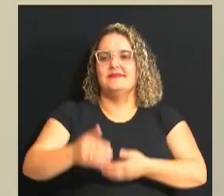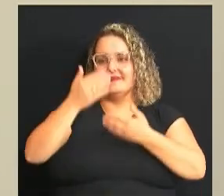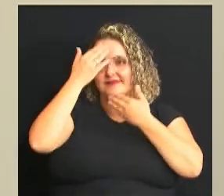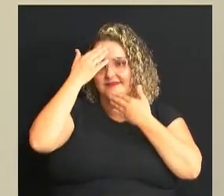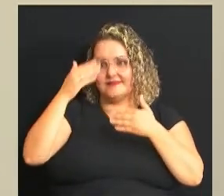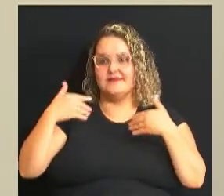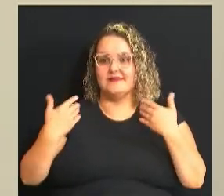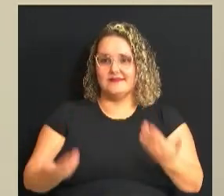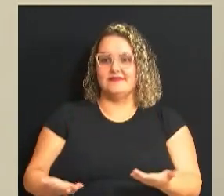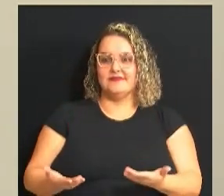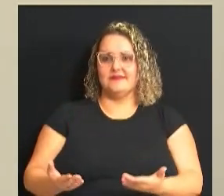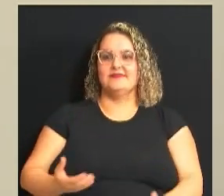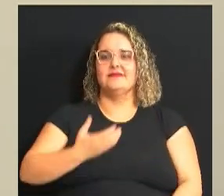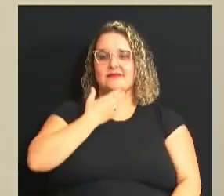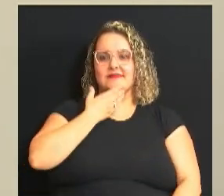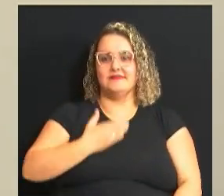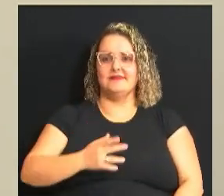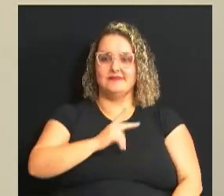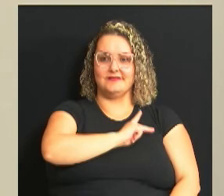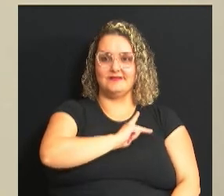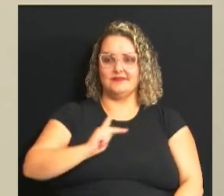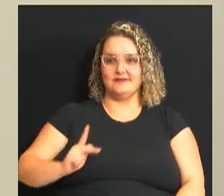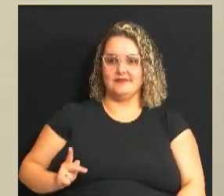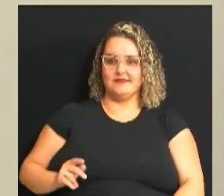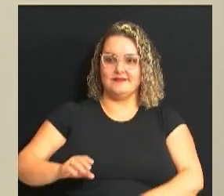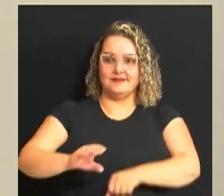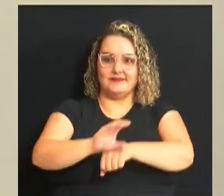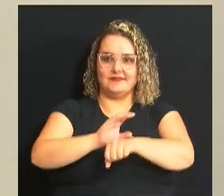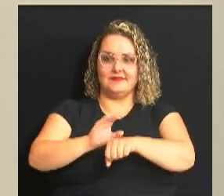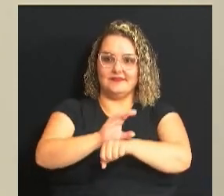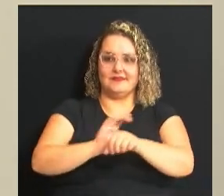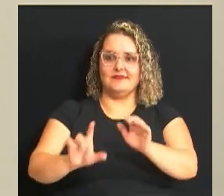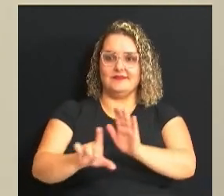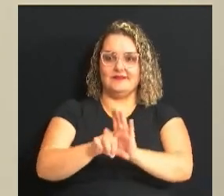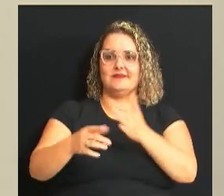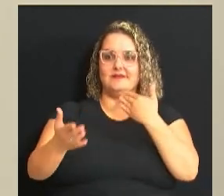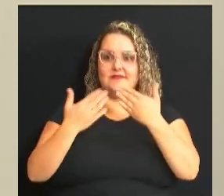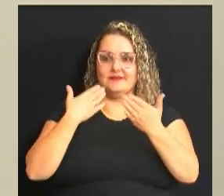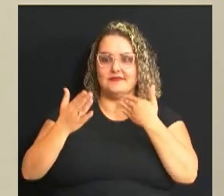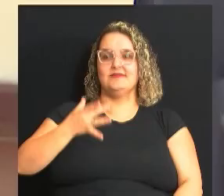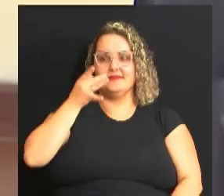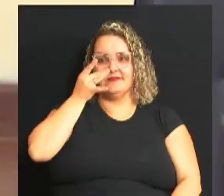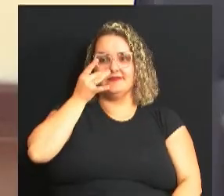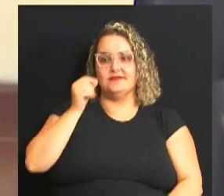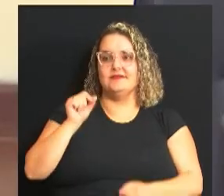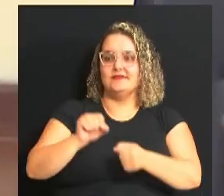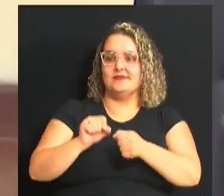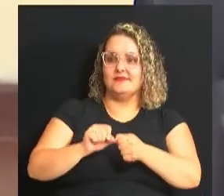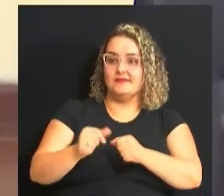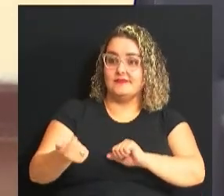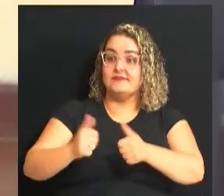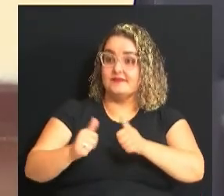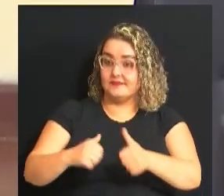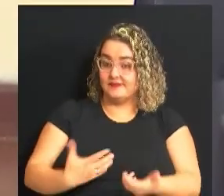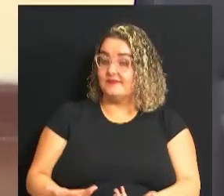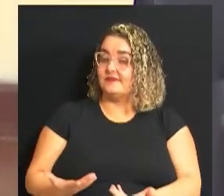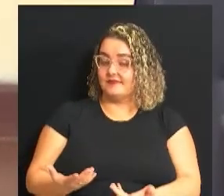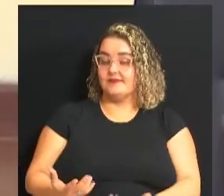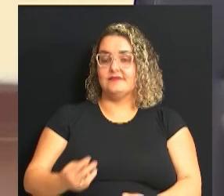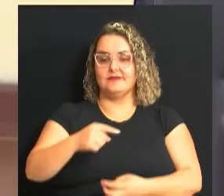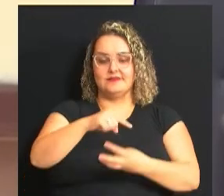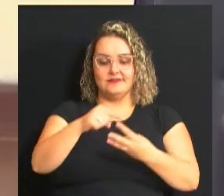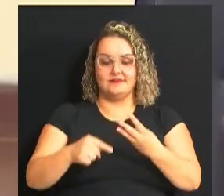Carmo Luiz, presidente da Concileg, conversando conosco ao vivo e fazendo um balanço a respeito dessas